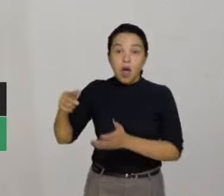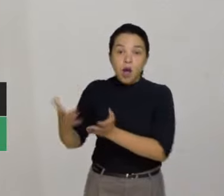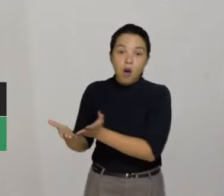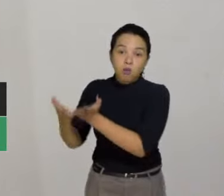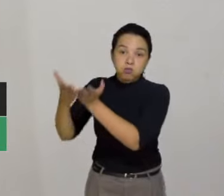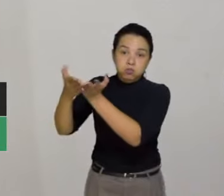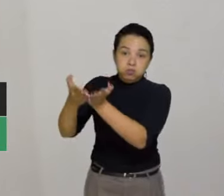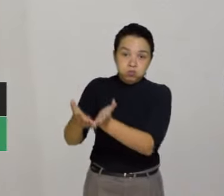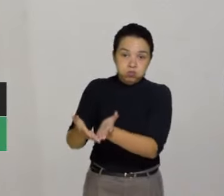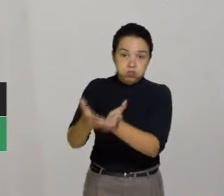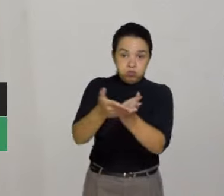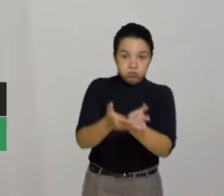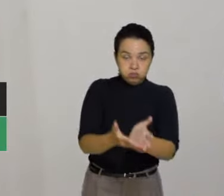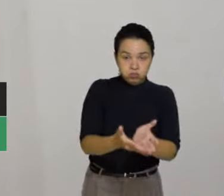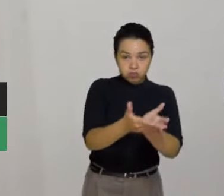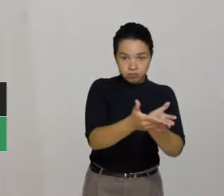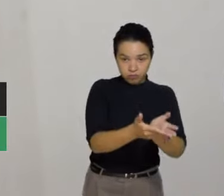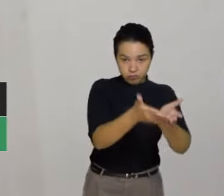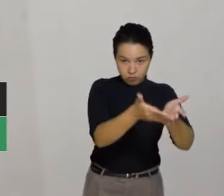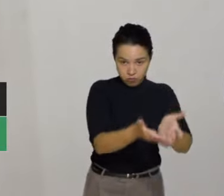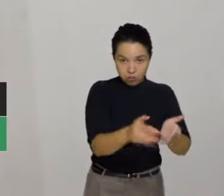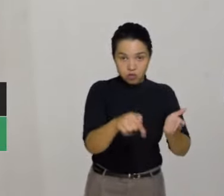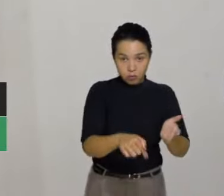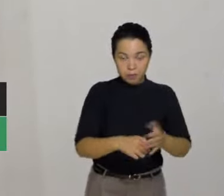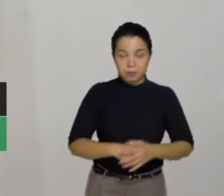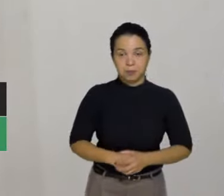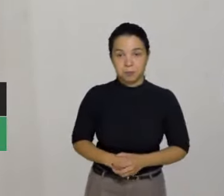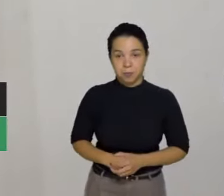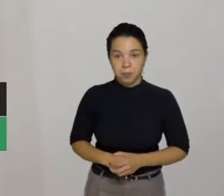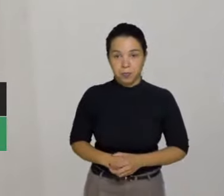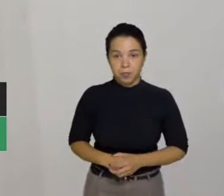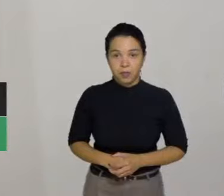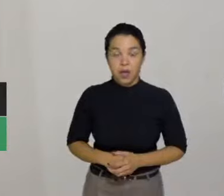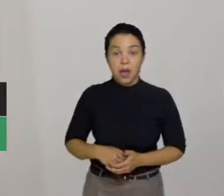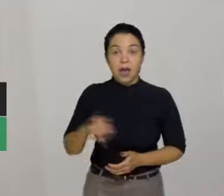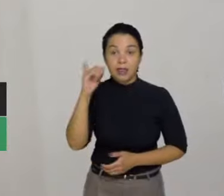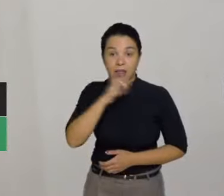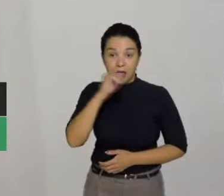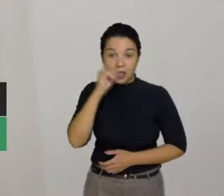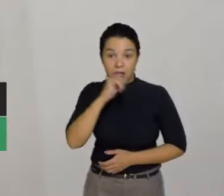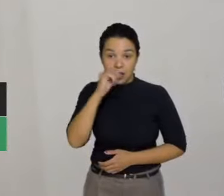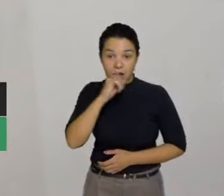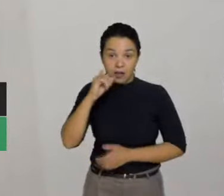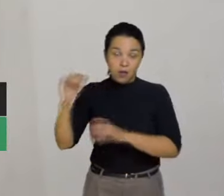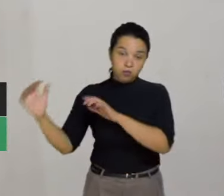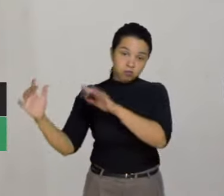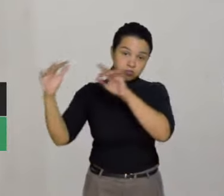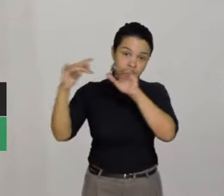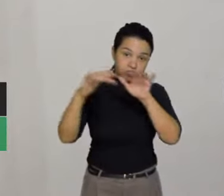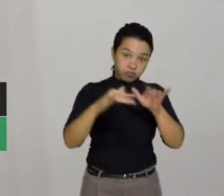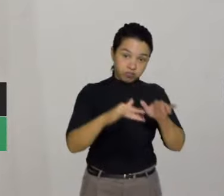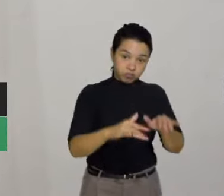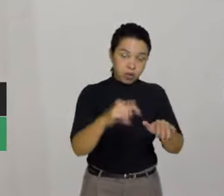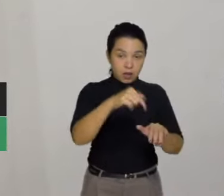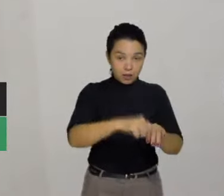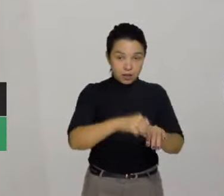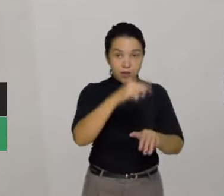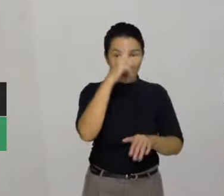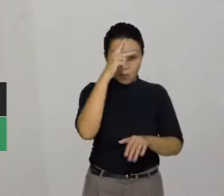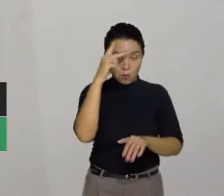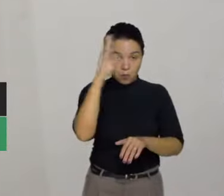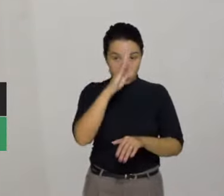Correio. O pioneirismo catarinense na imigração italiana no Brasil é um fato histórico e incontroverso.